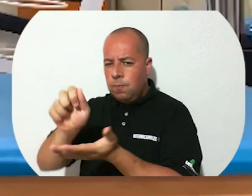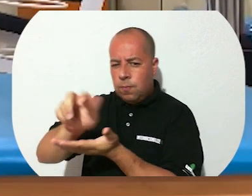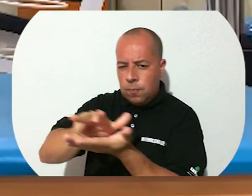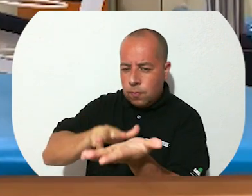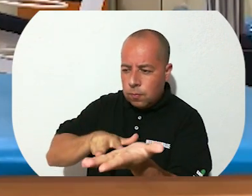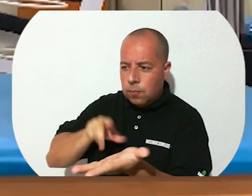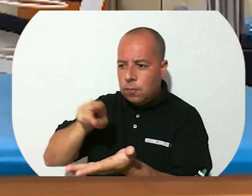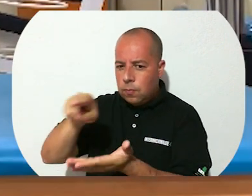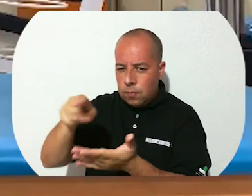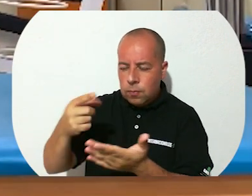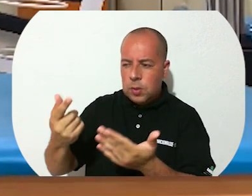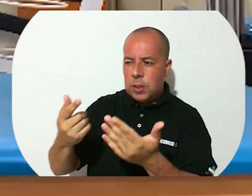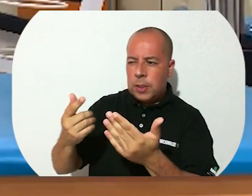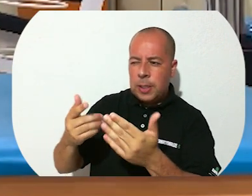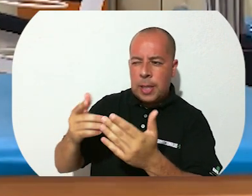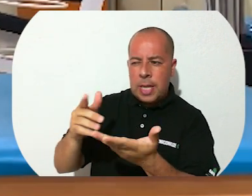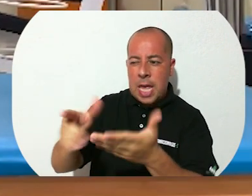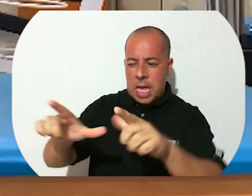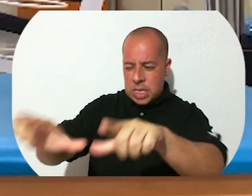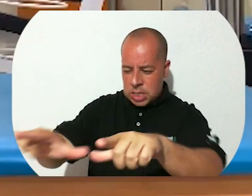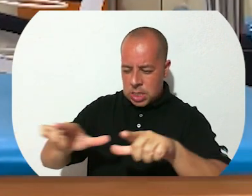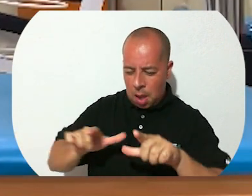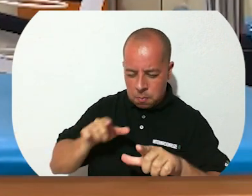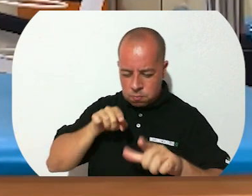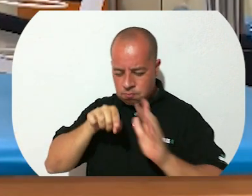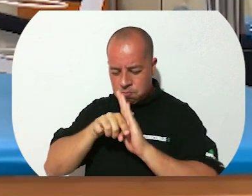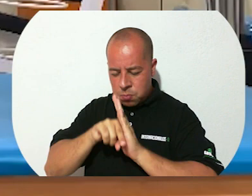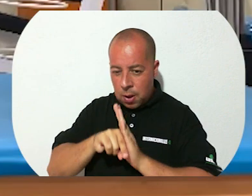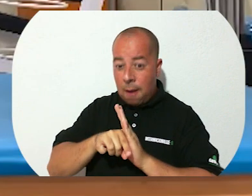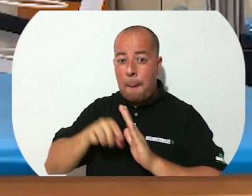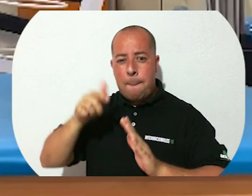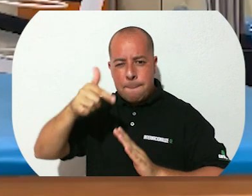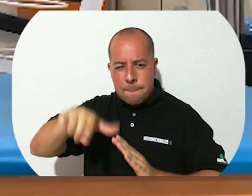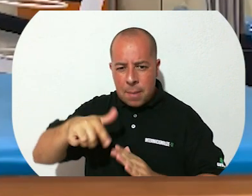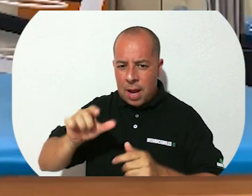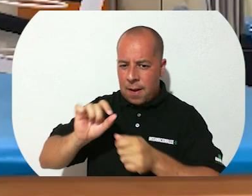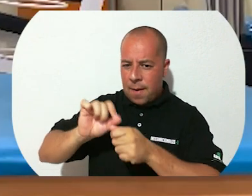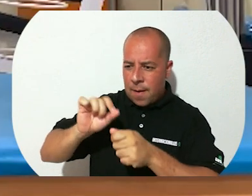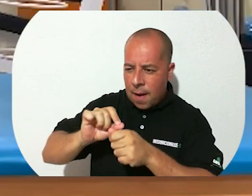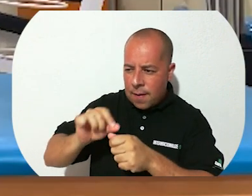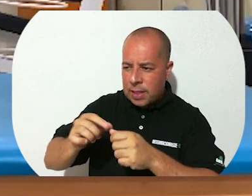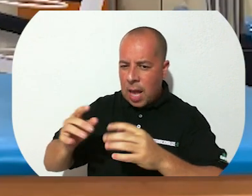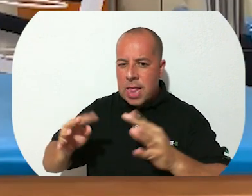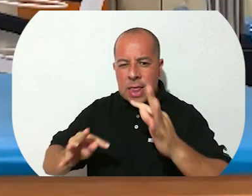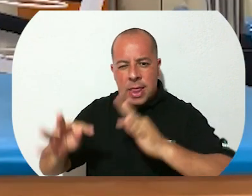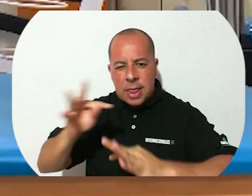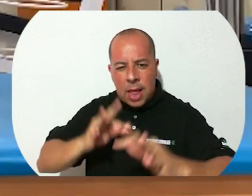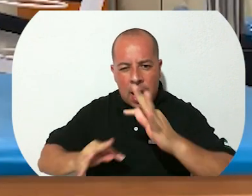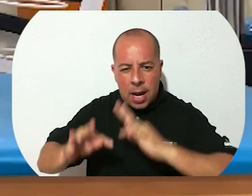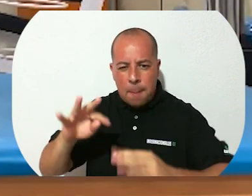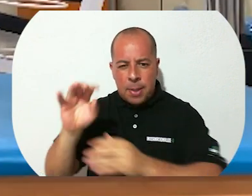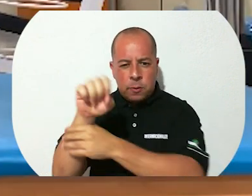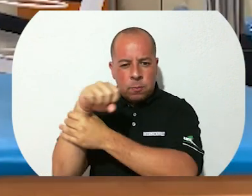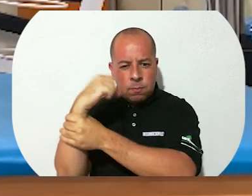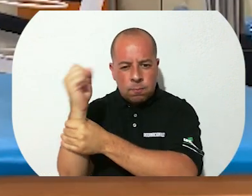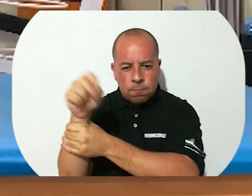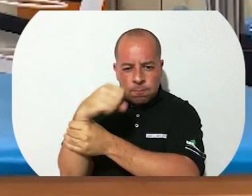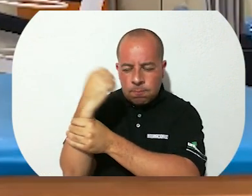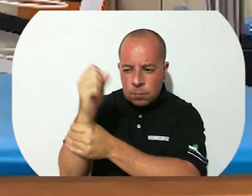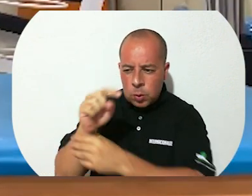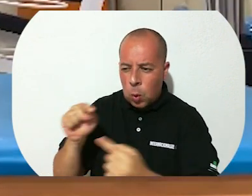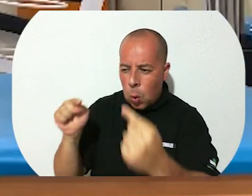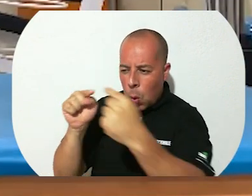elaborar diagnóstico fisioterapêutico, interpretar exames, eleger e executar os